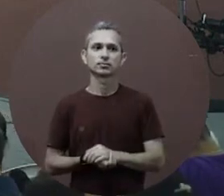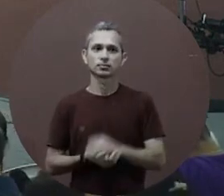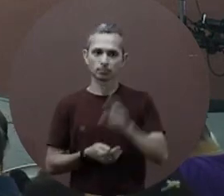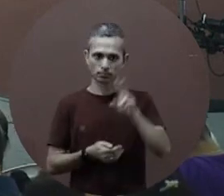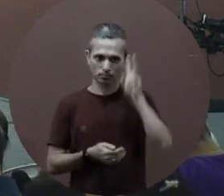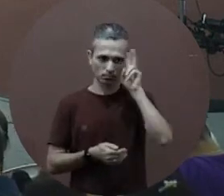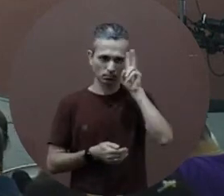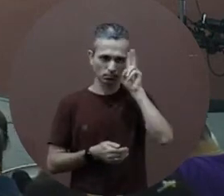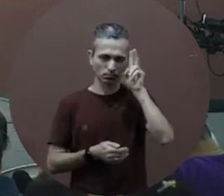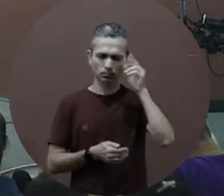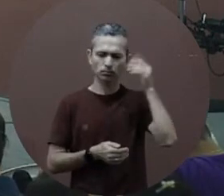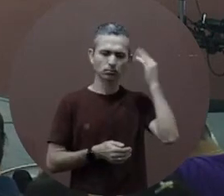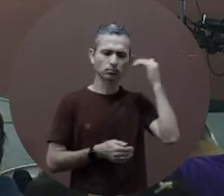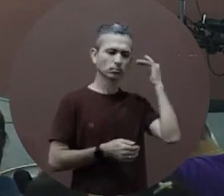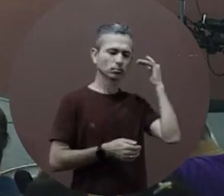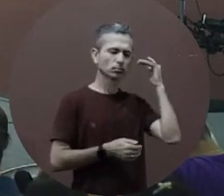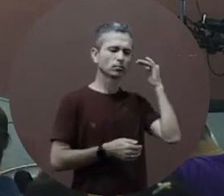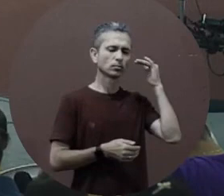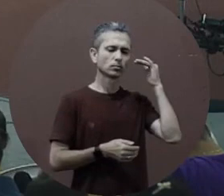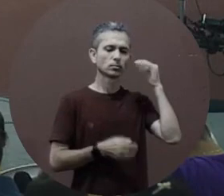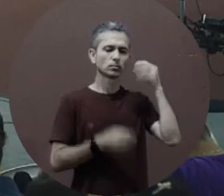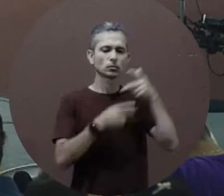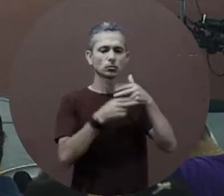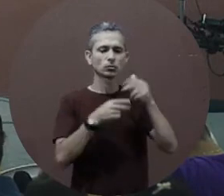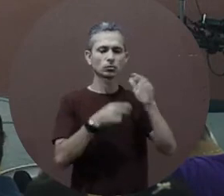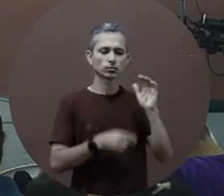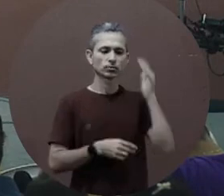Lembre-se dos dias passados,